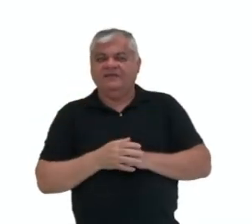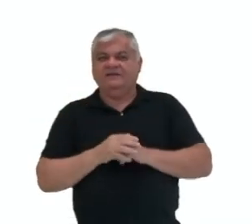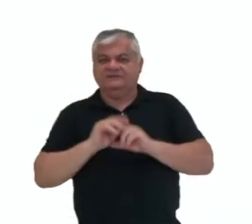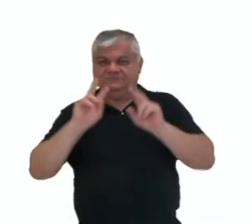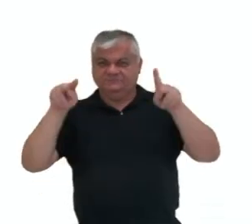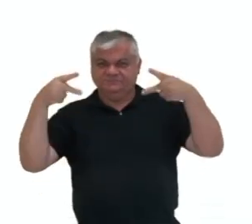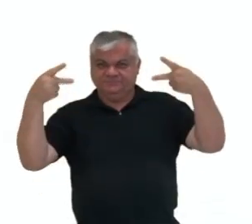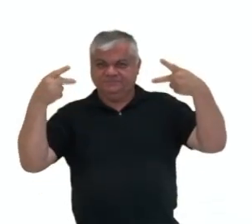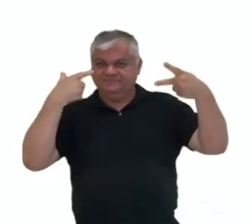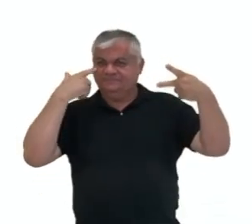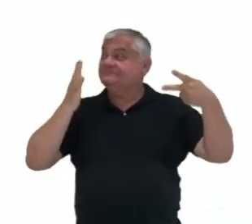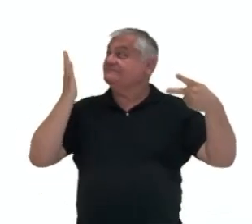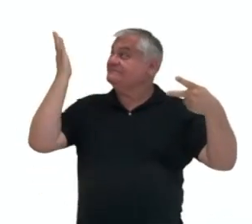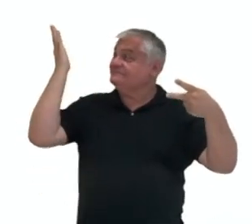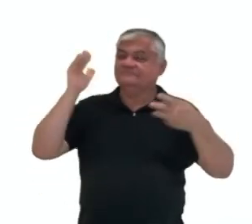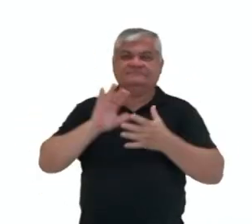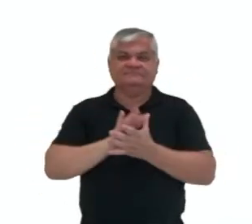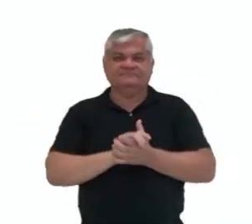.pr.gov.br.